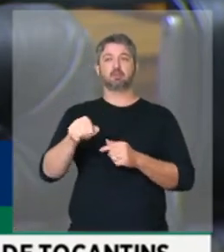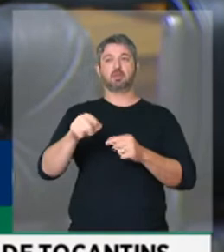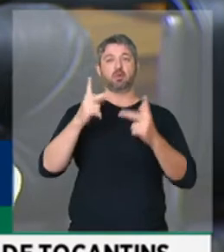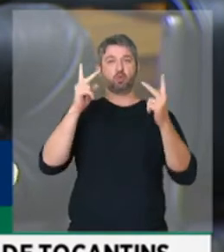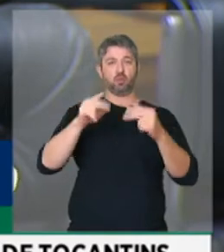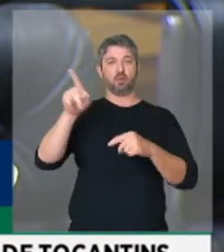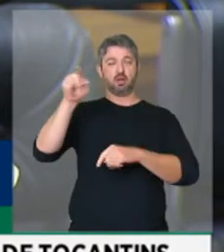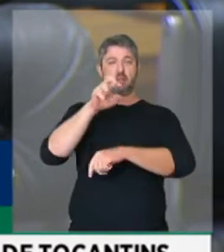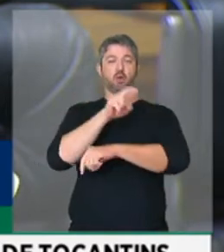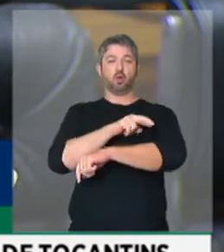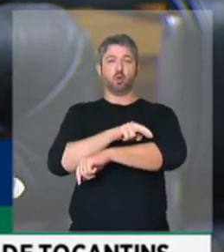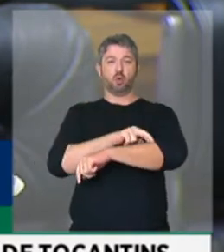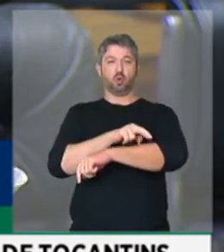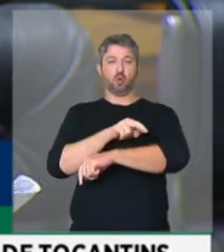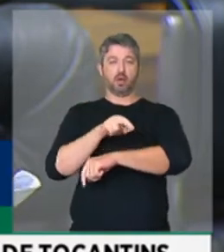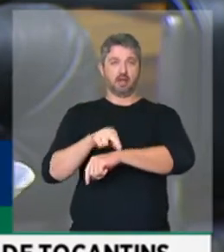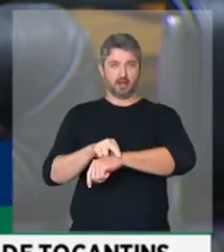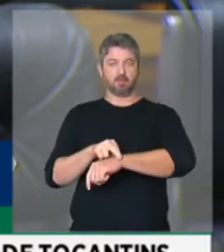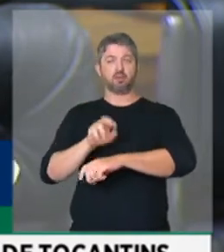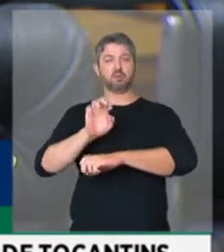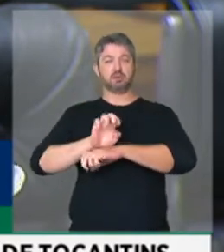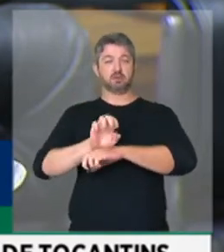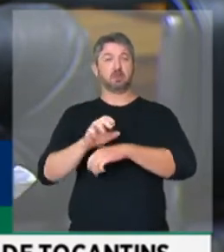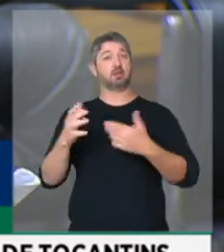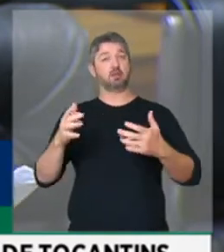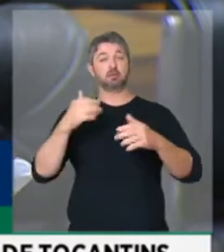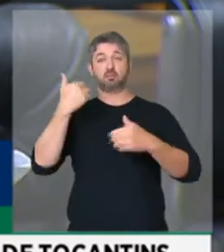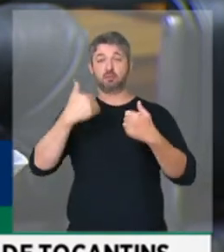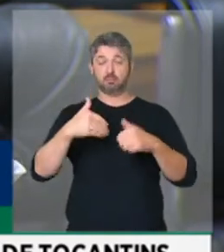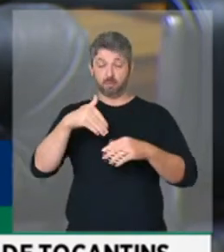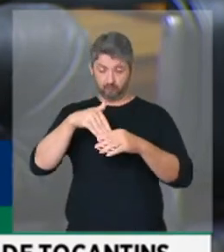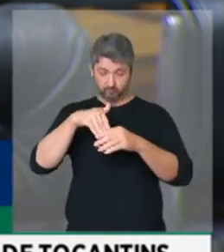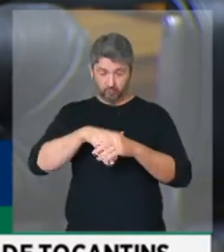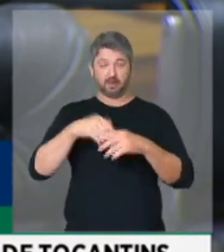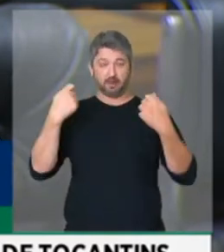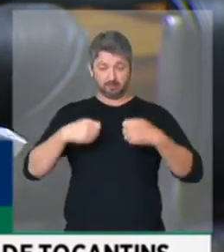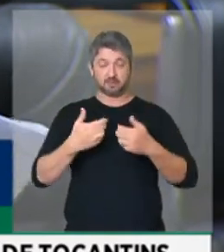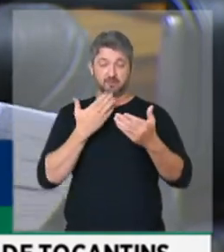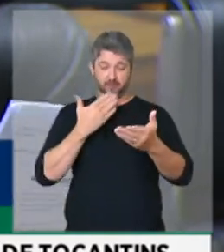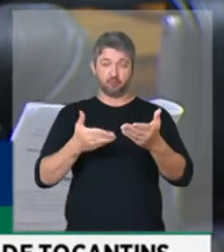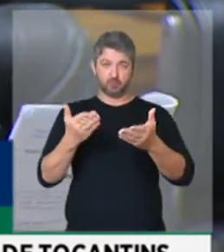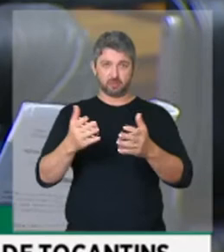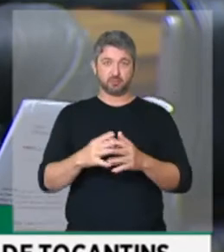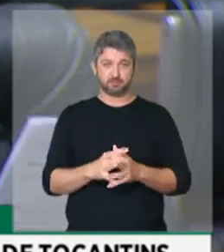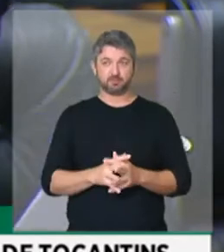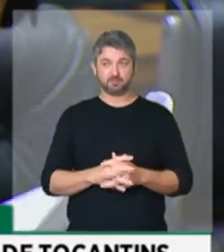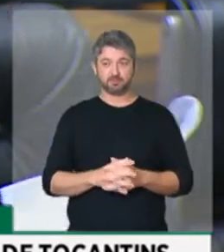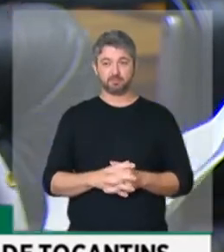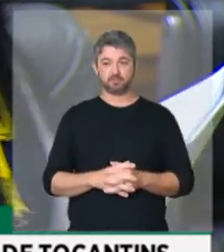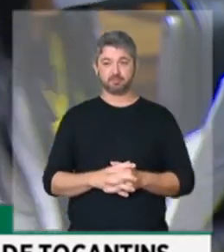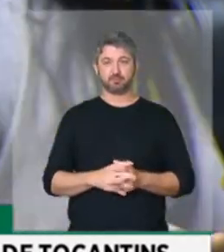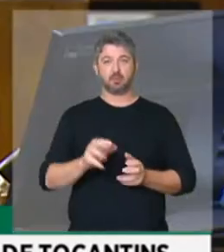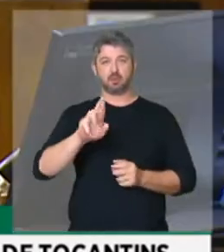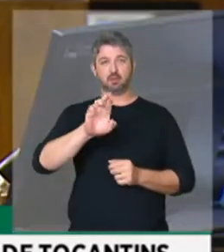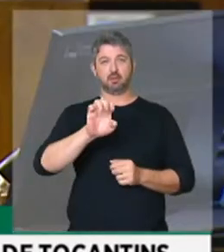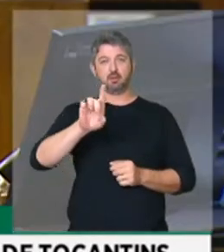Estado de Roraima e é preciso votar favorável a essa PEC. A rede sim.